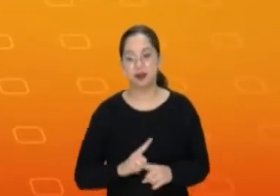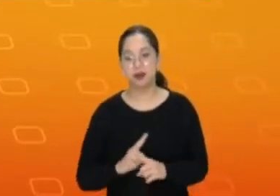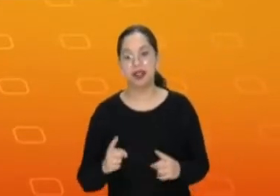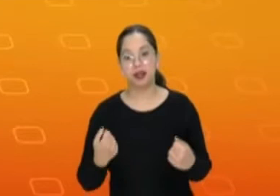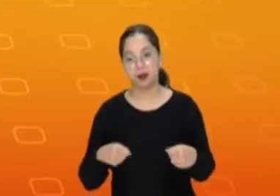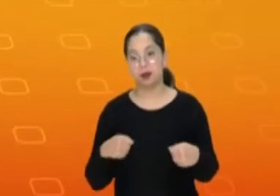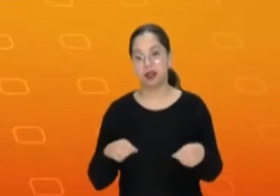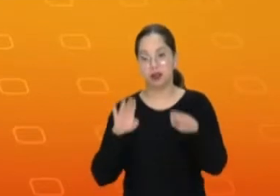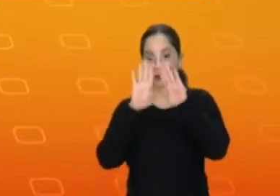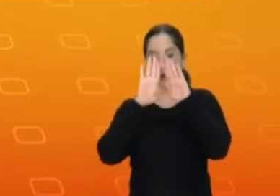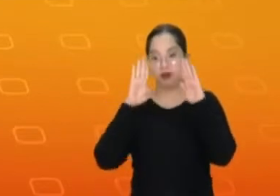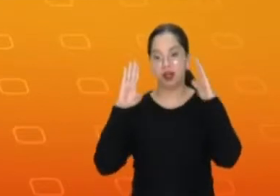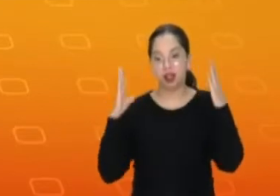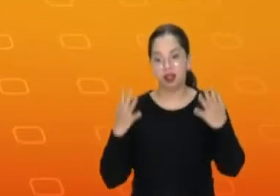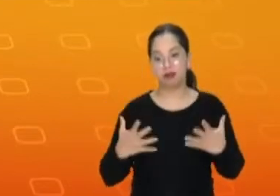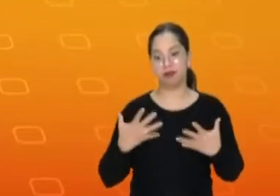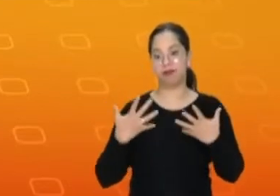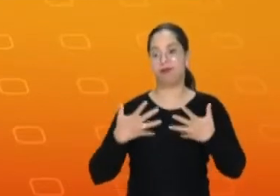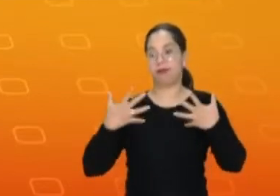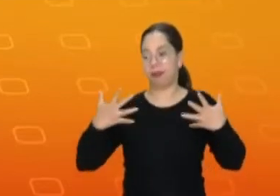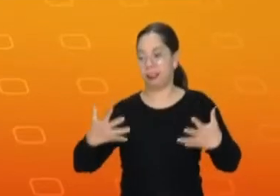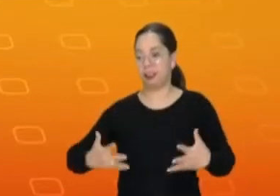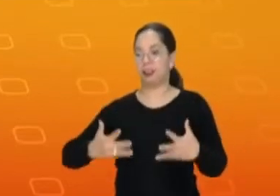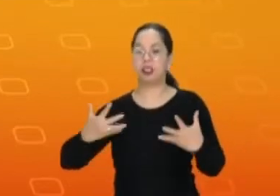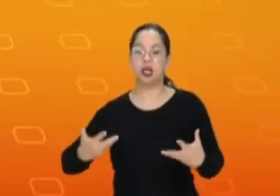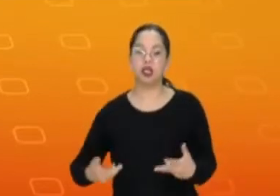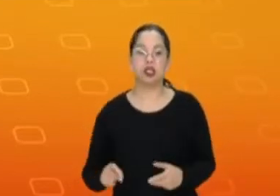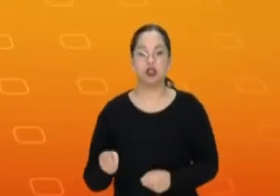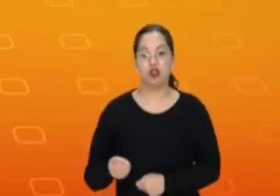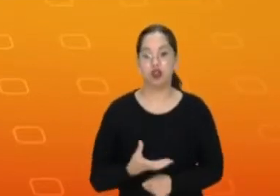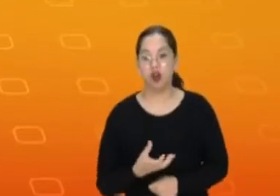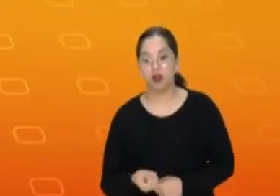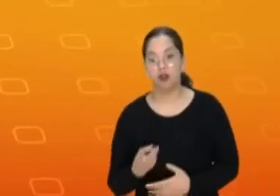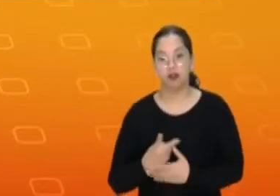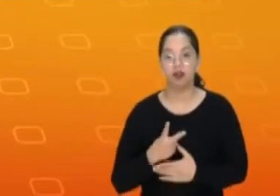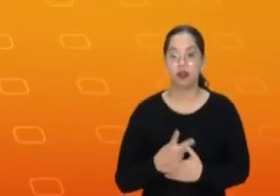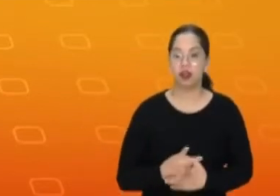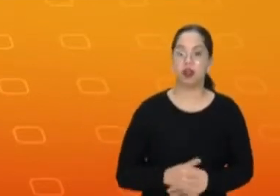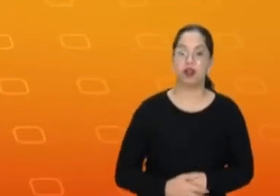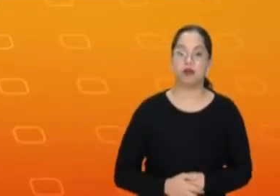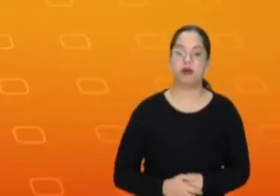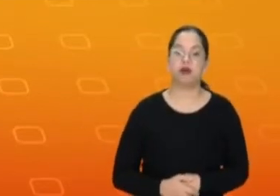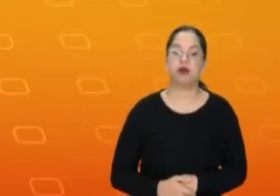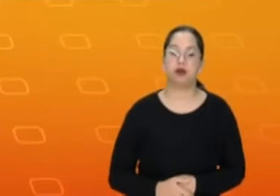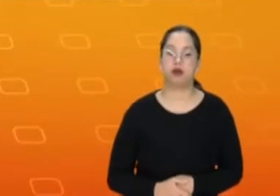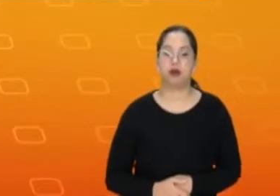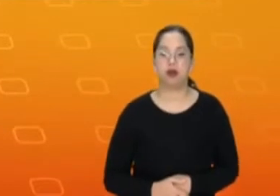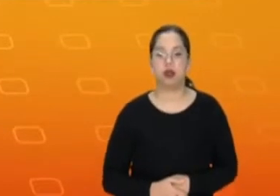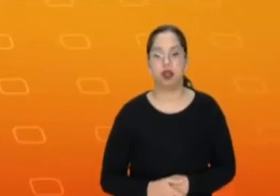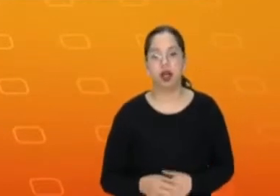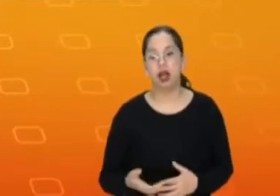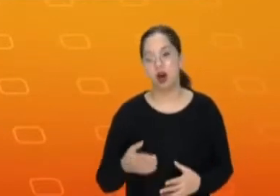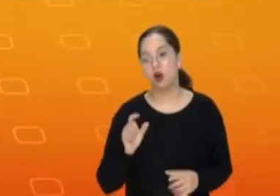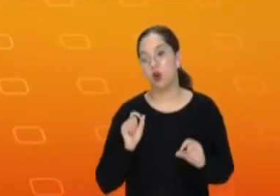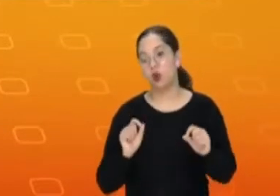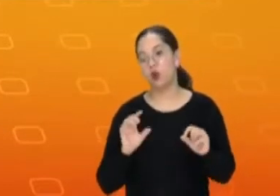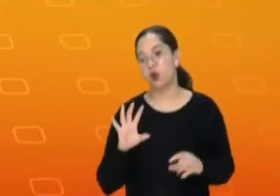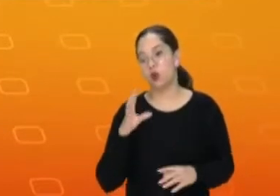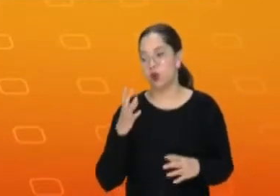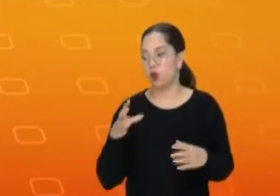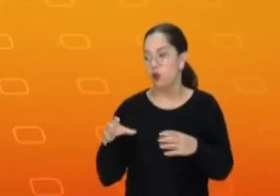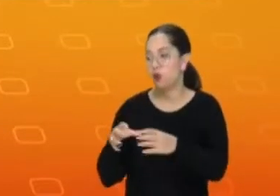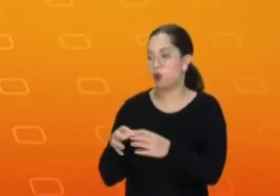se provocando, estar se renovando o tempo todo. Então, é isso que o meu time, eu provoco muito a gente. Não existe